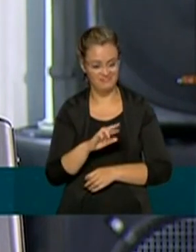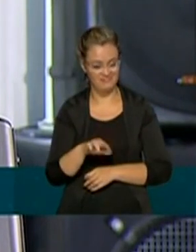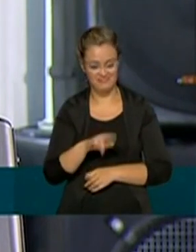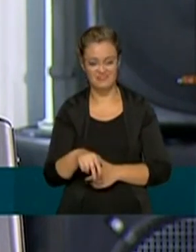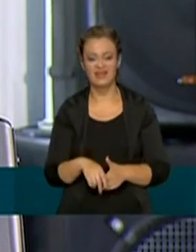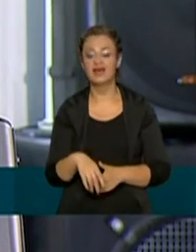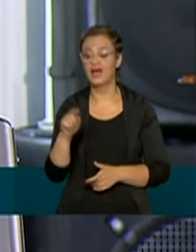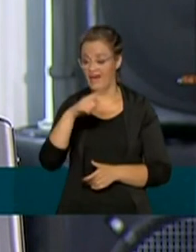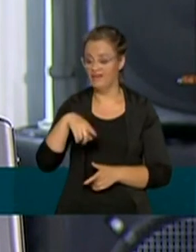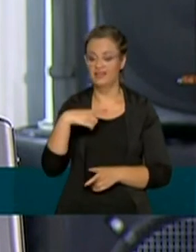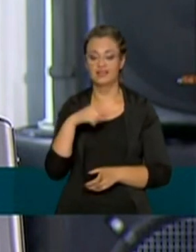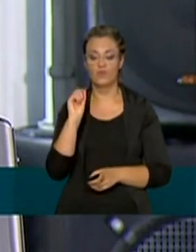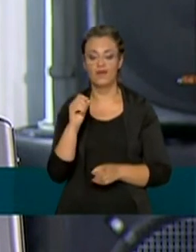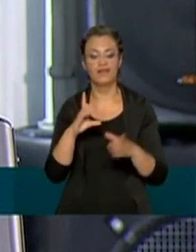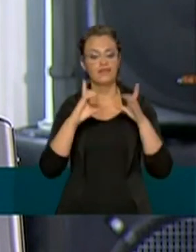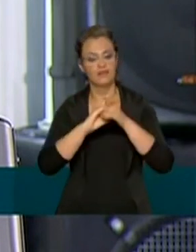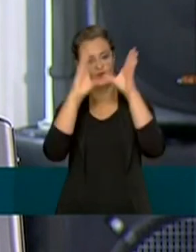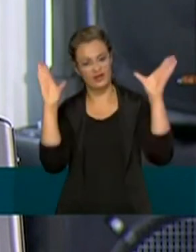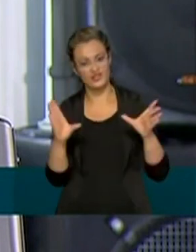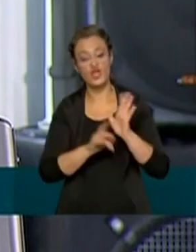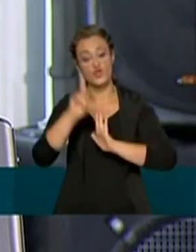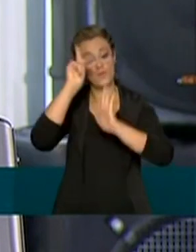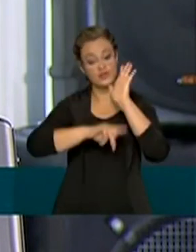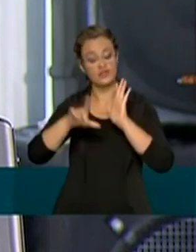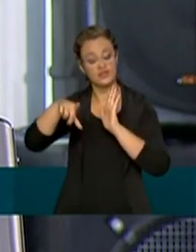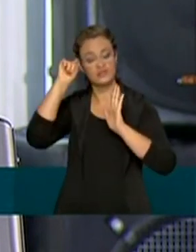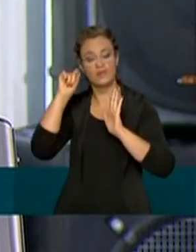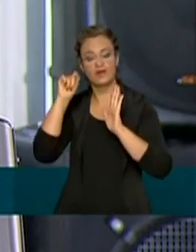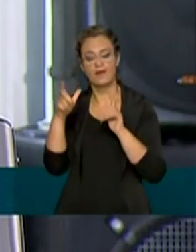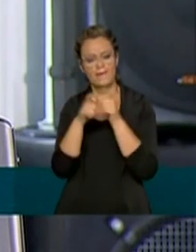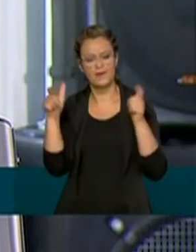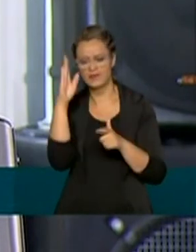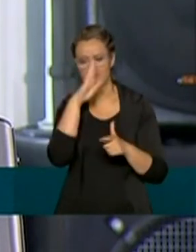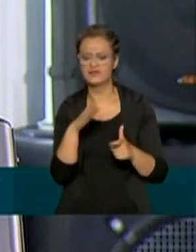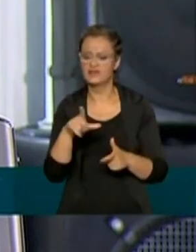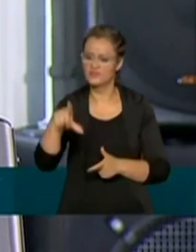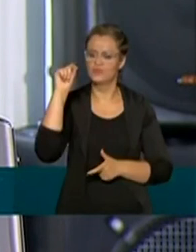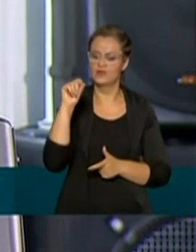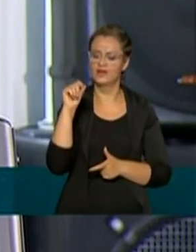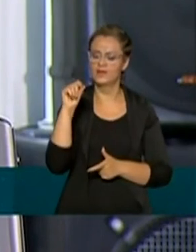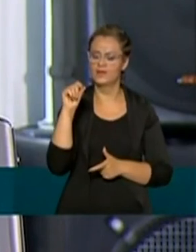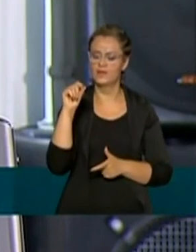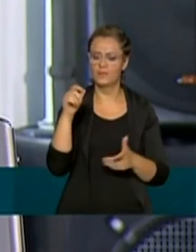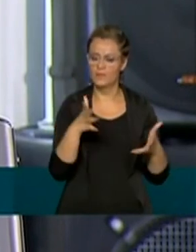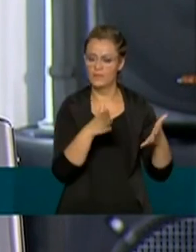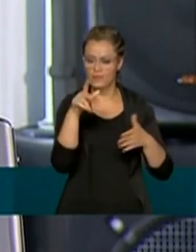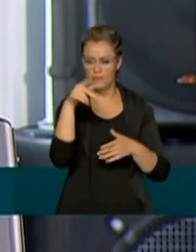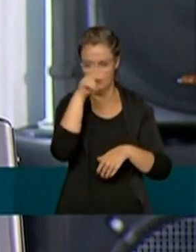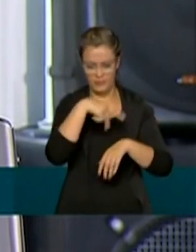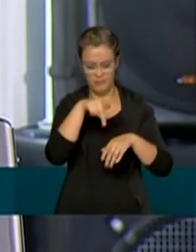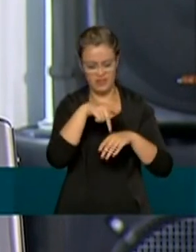o rito democrático e o projeto escolhido pela maioria dos brasileiros para conduzir os destinos do